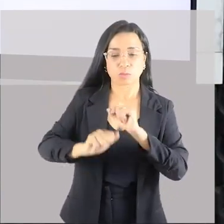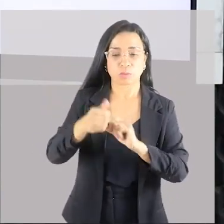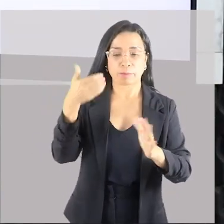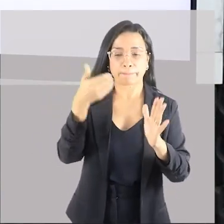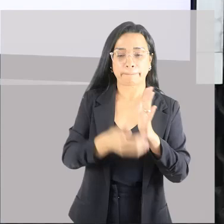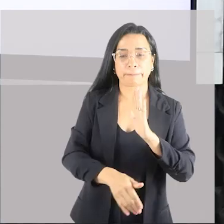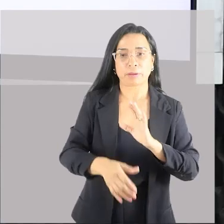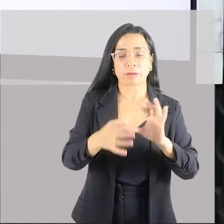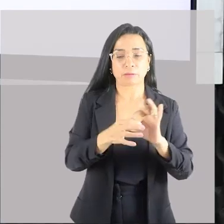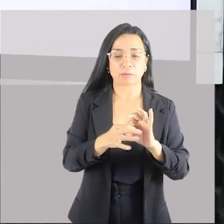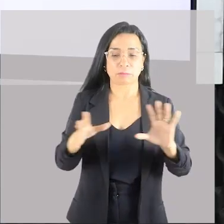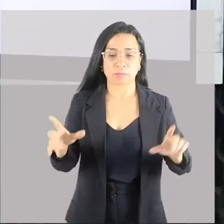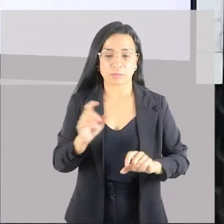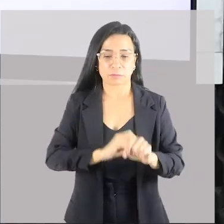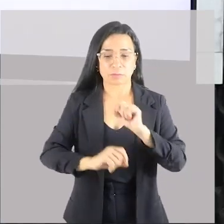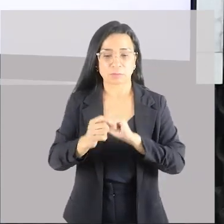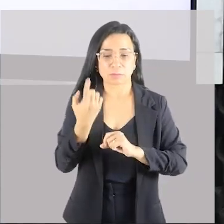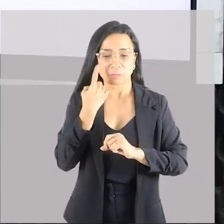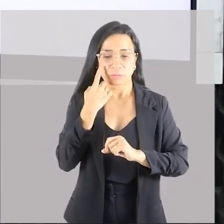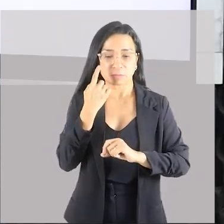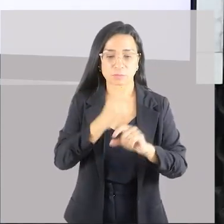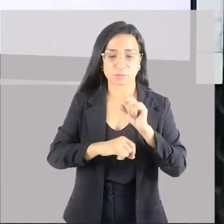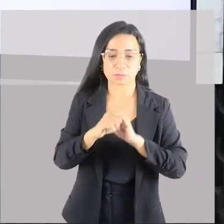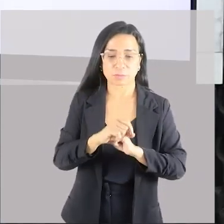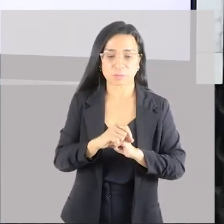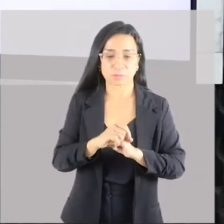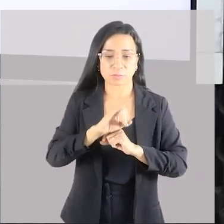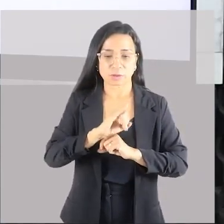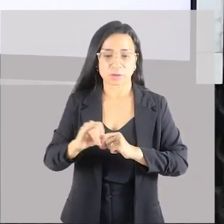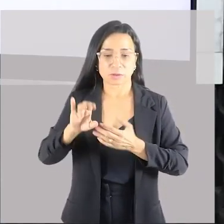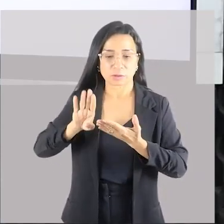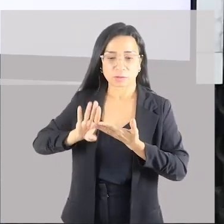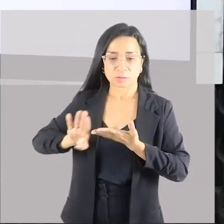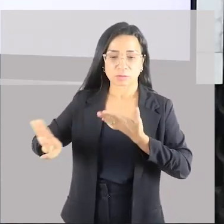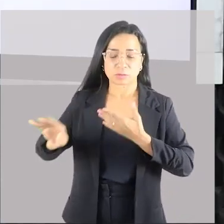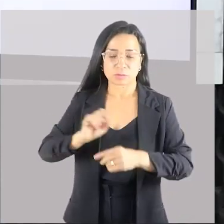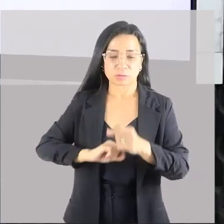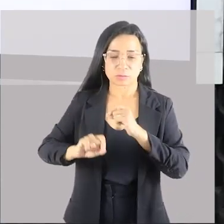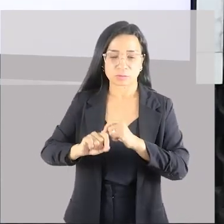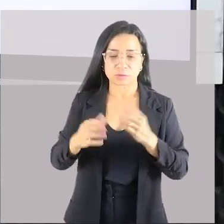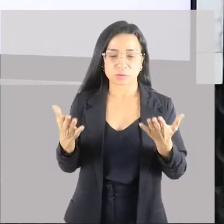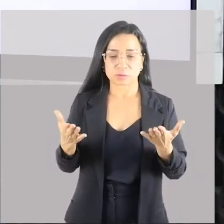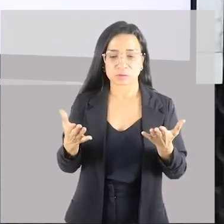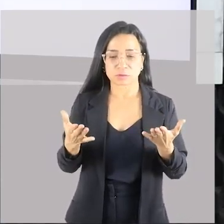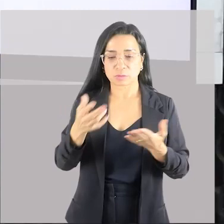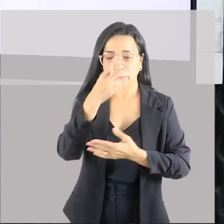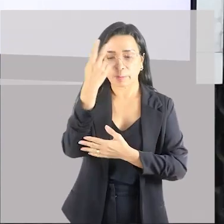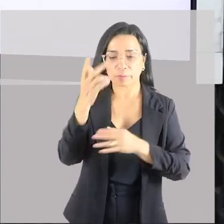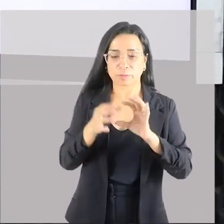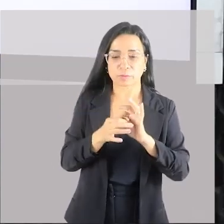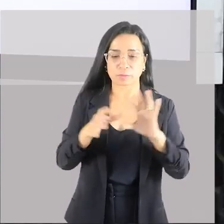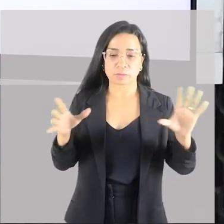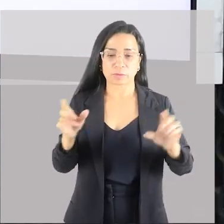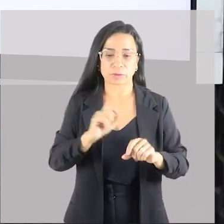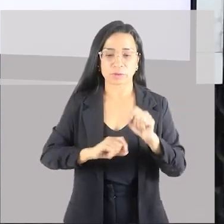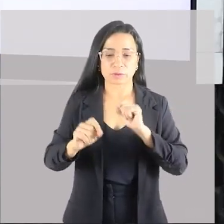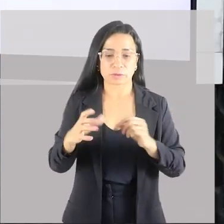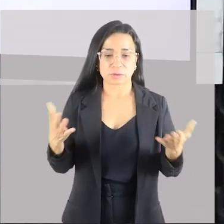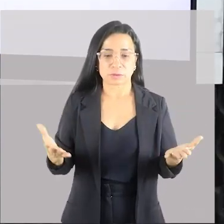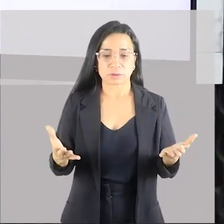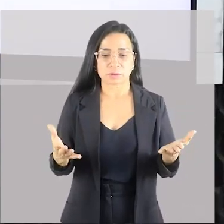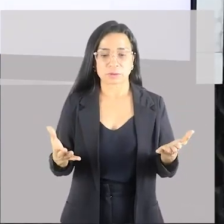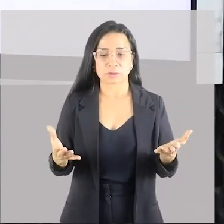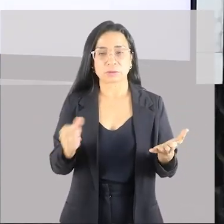sua liberdade. Então, veja só, se eu alijo, se eu tiro, se eu retiro de alguém a liberdade, então eu